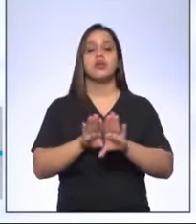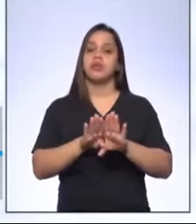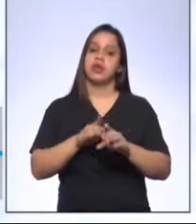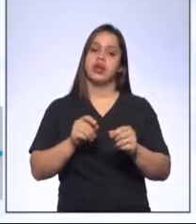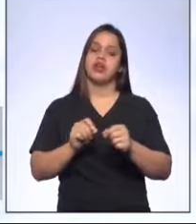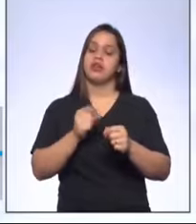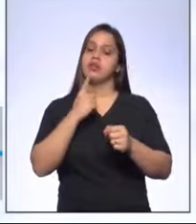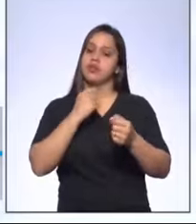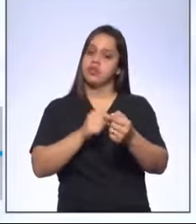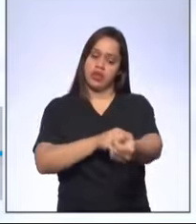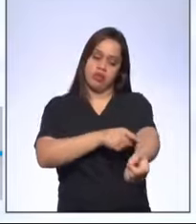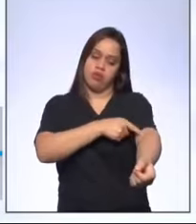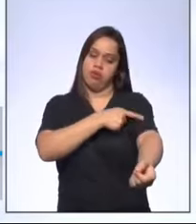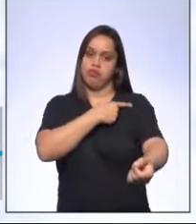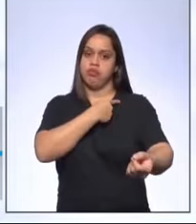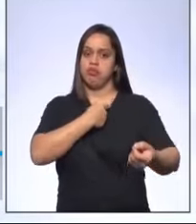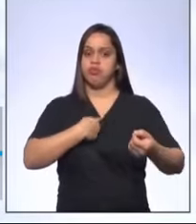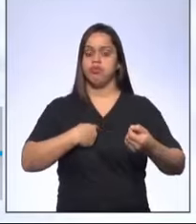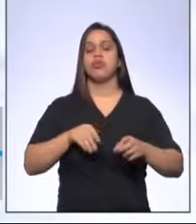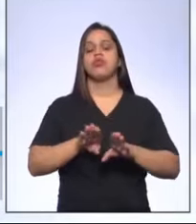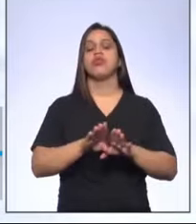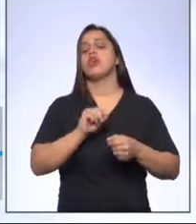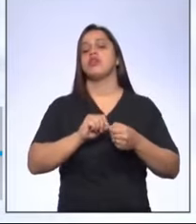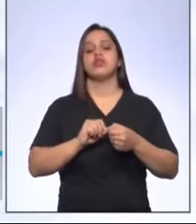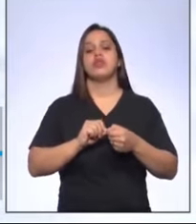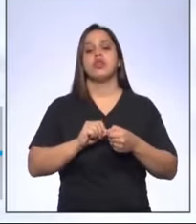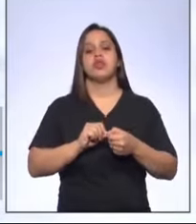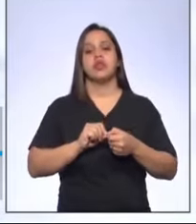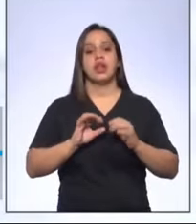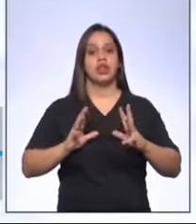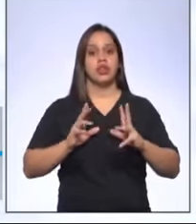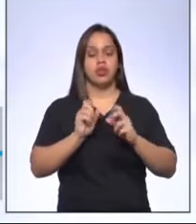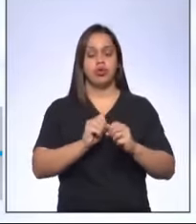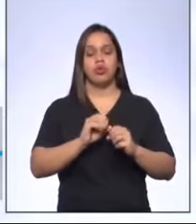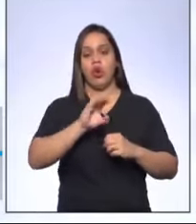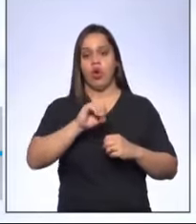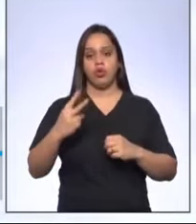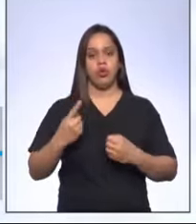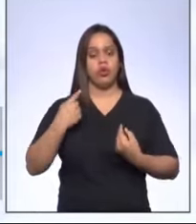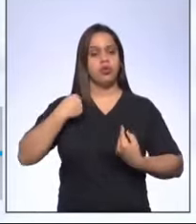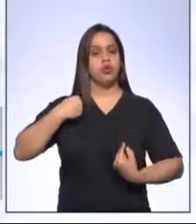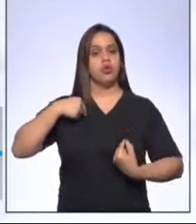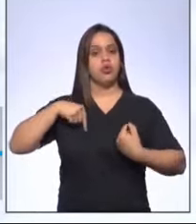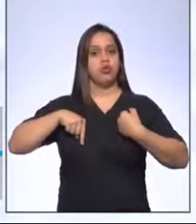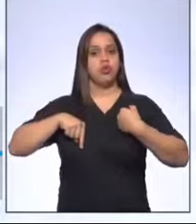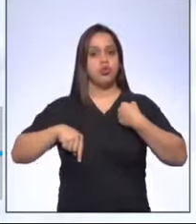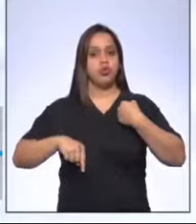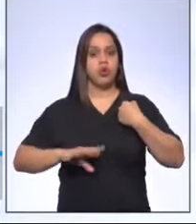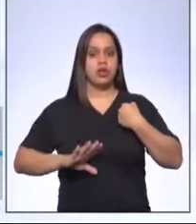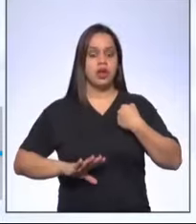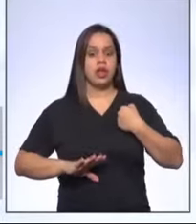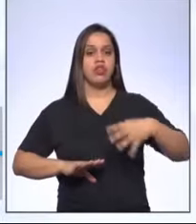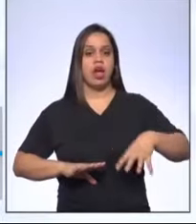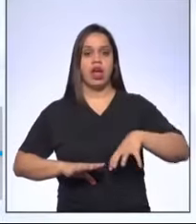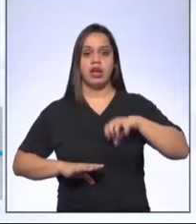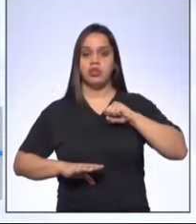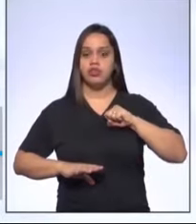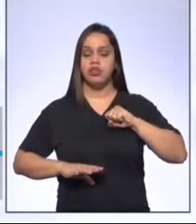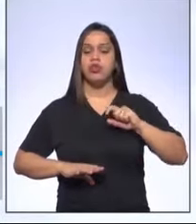oxigênio e pegando gás carbônico. Ele passa por todas as células, deixando nutrientes. E aí e também vai pegar,